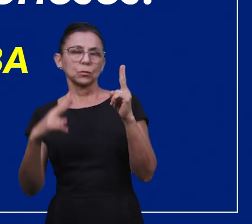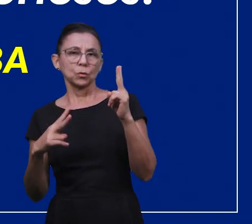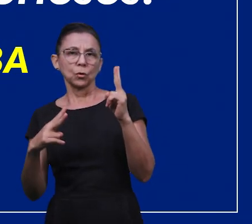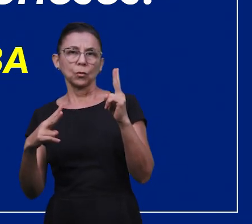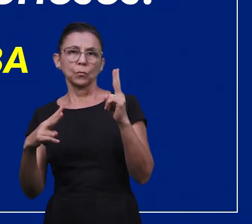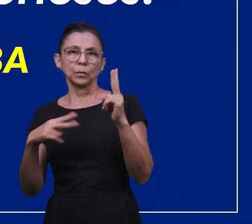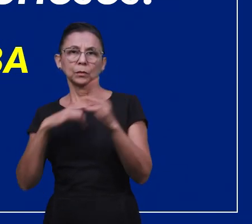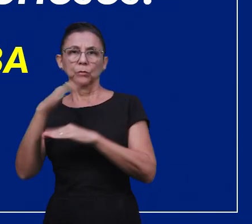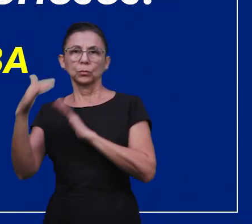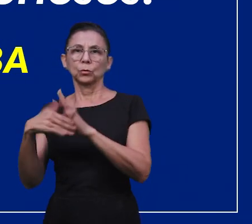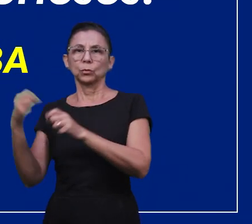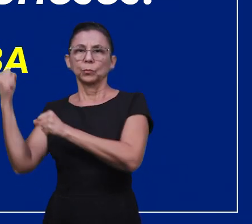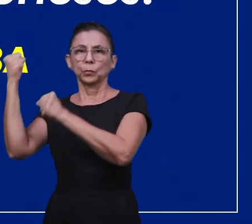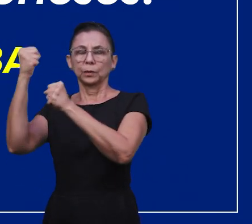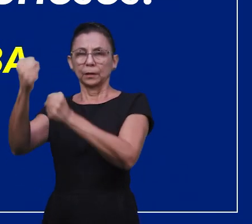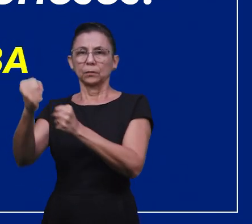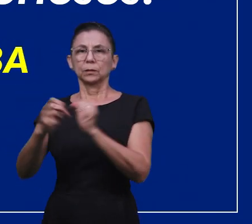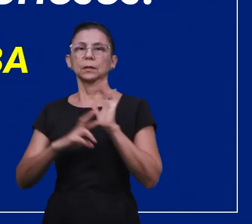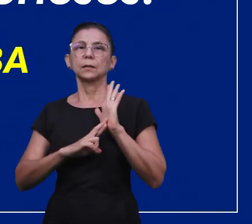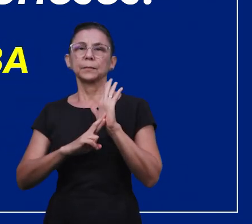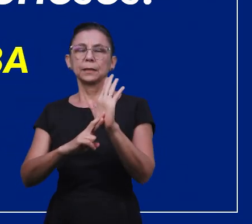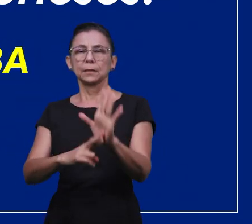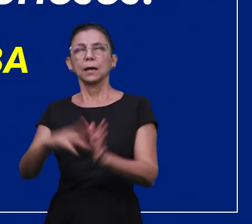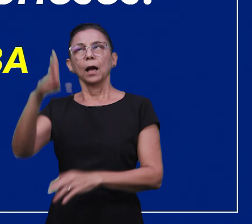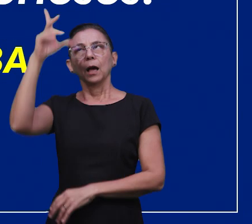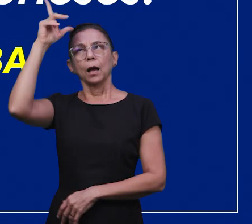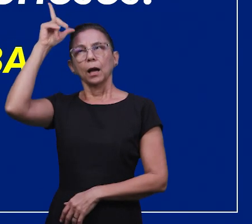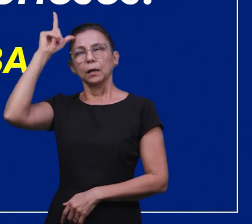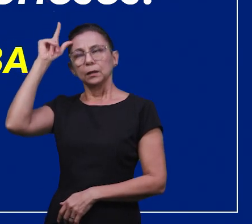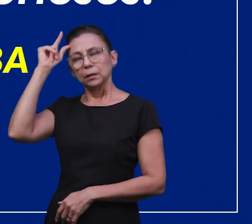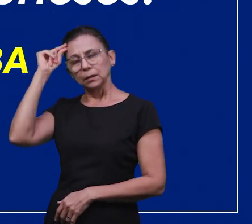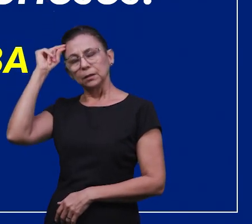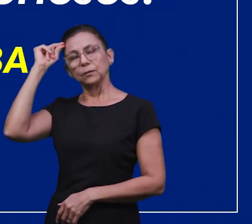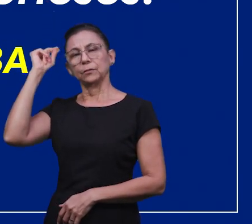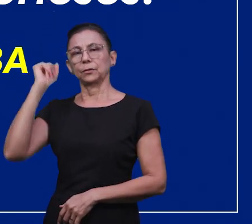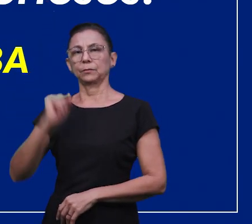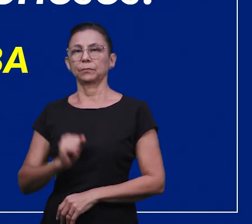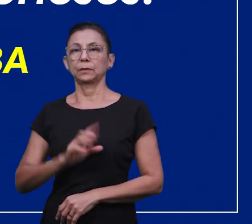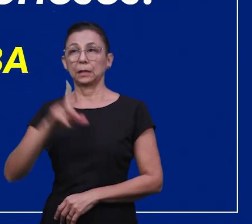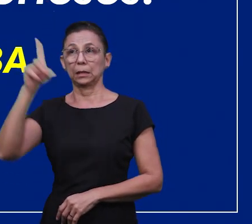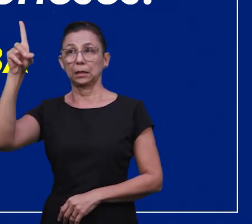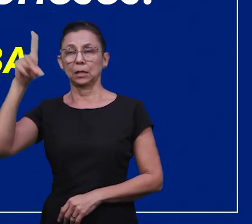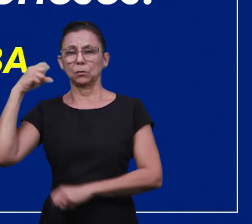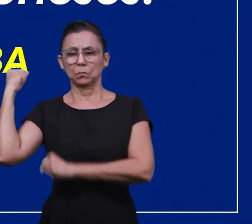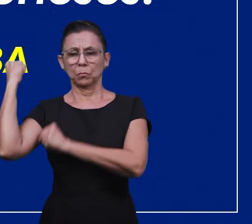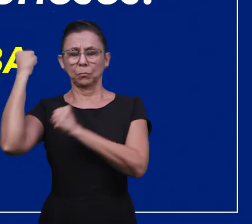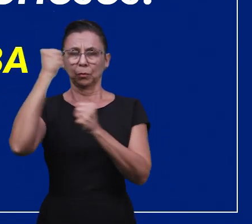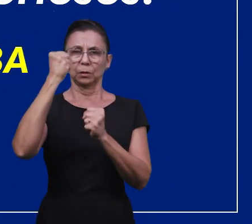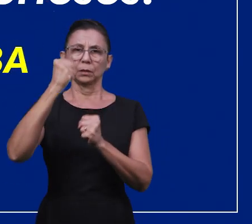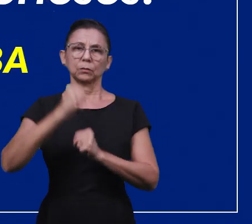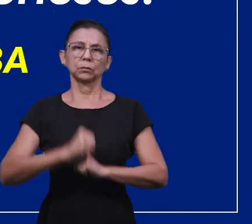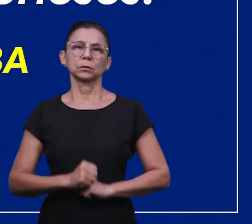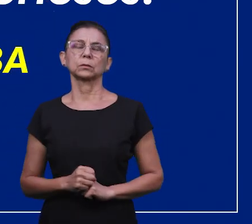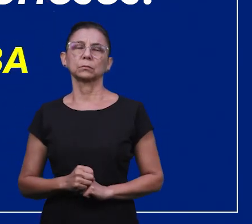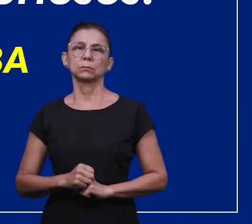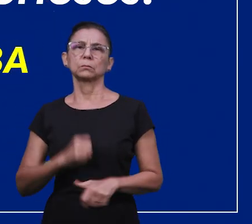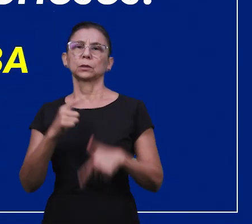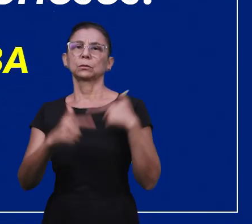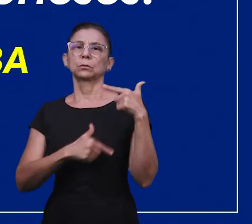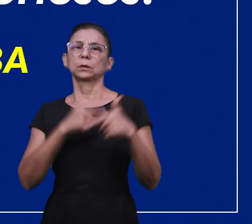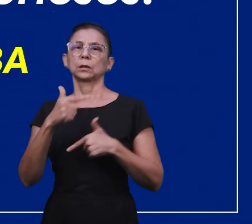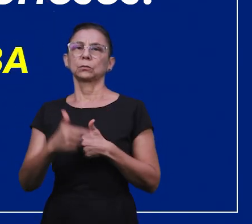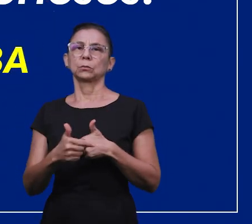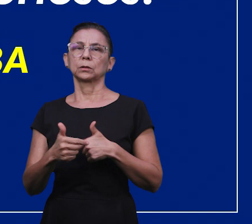o refrigério que traz a confiança naquele que tudo pode. As lutas estão diante de nós,